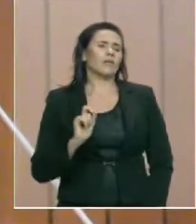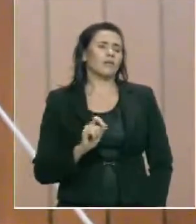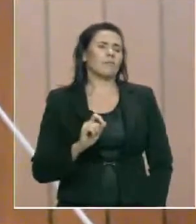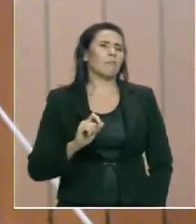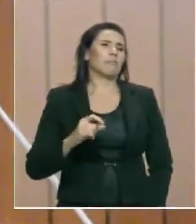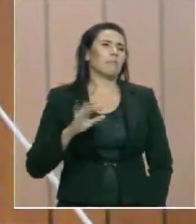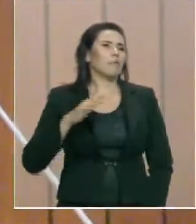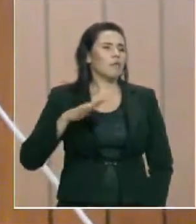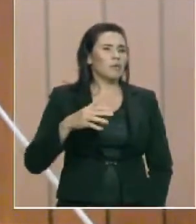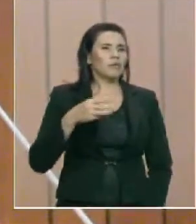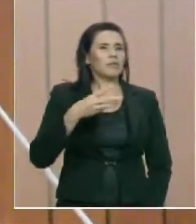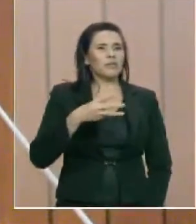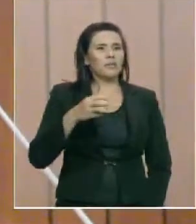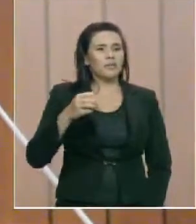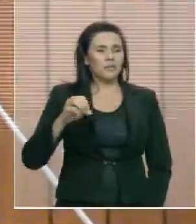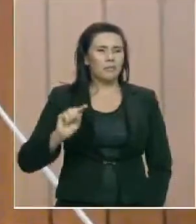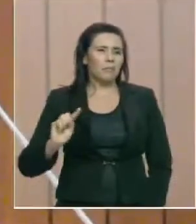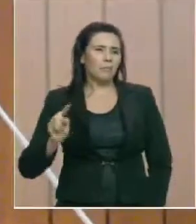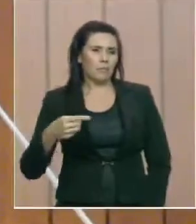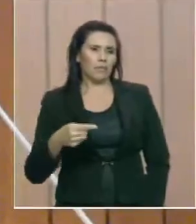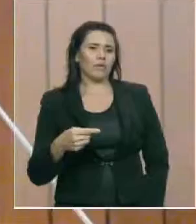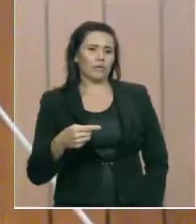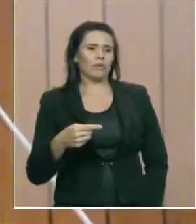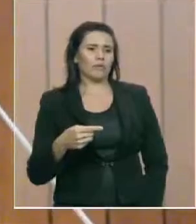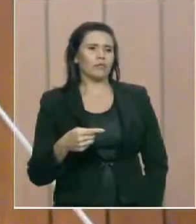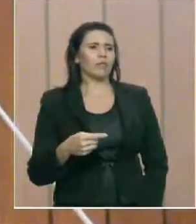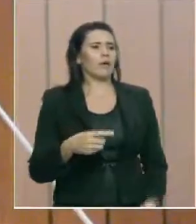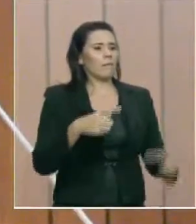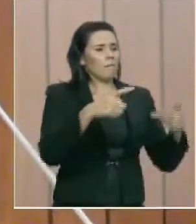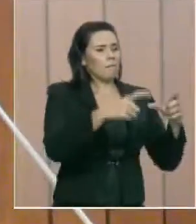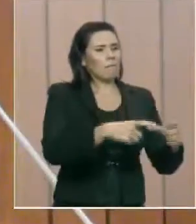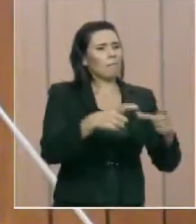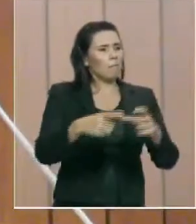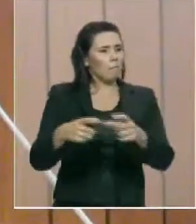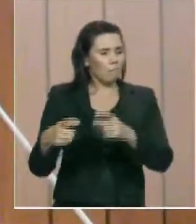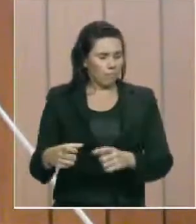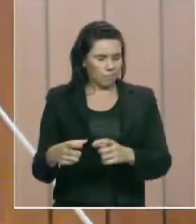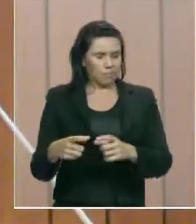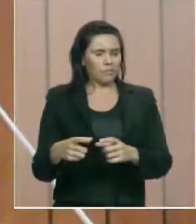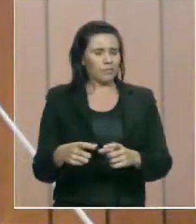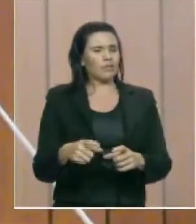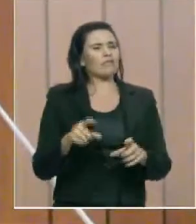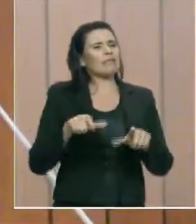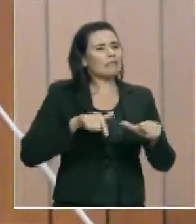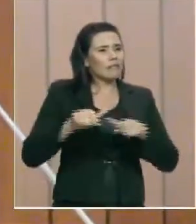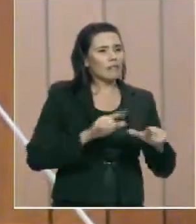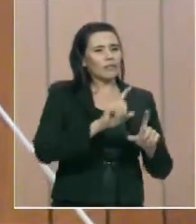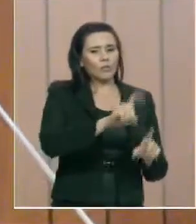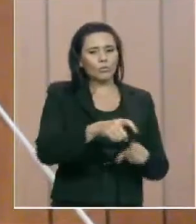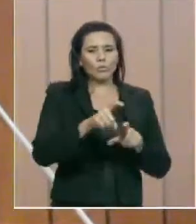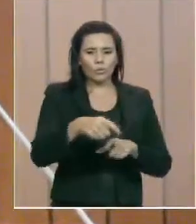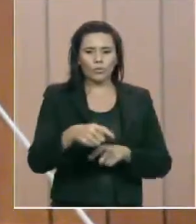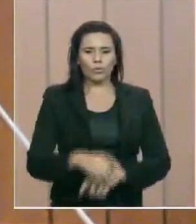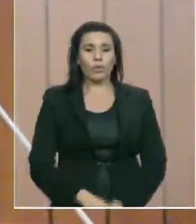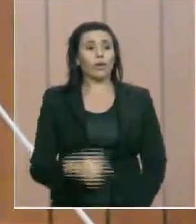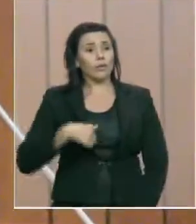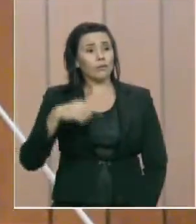agrícolas. A região, principalmente, é uma região do Cerrado,